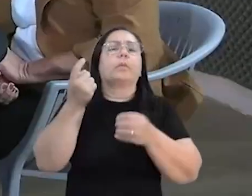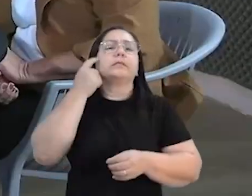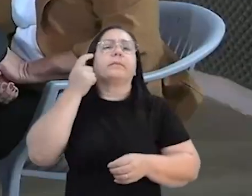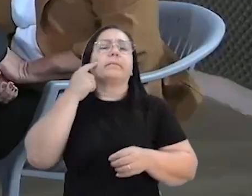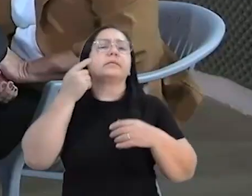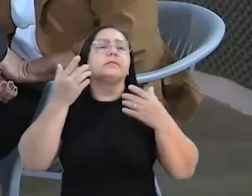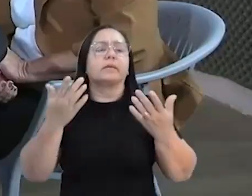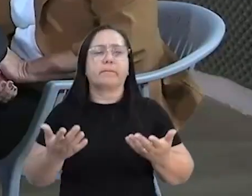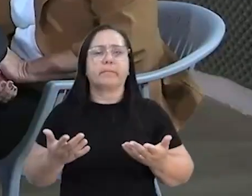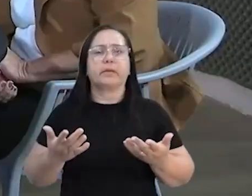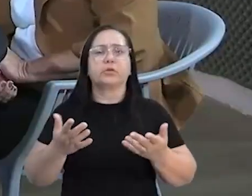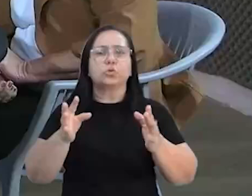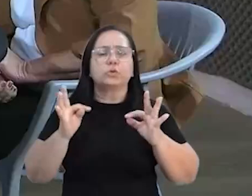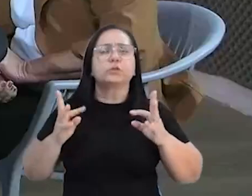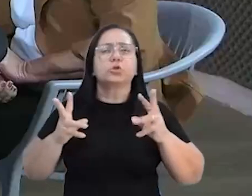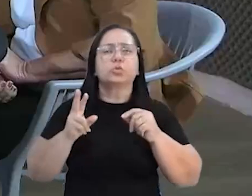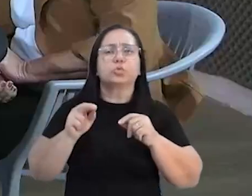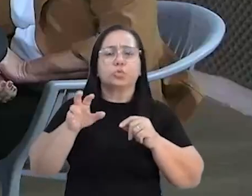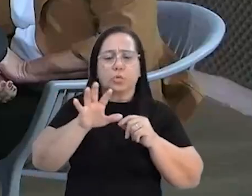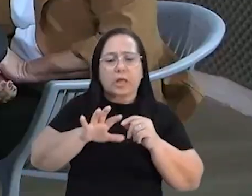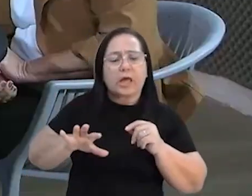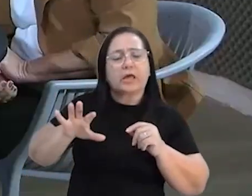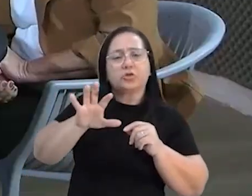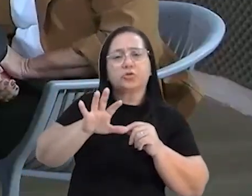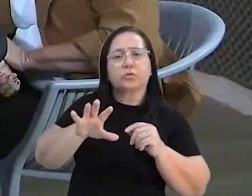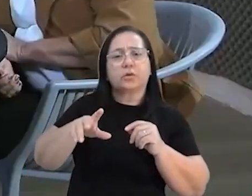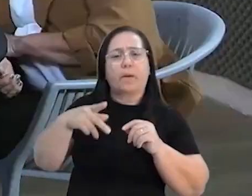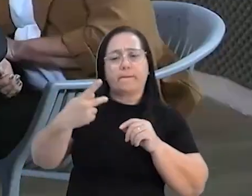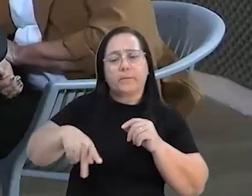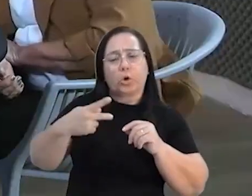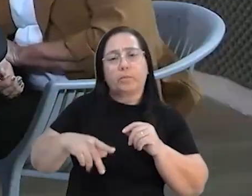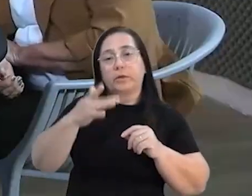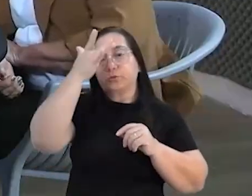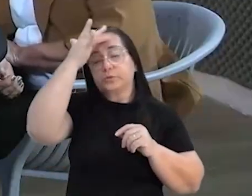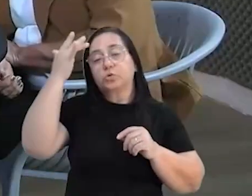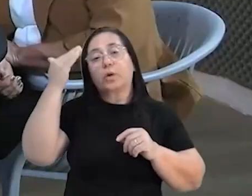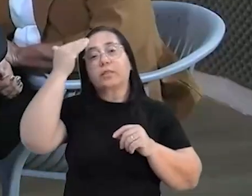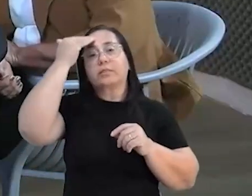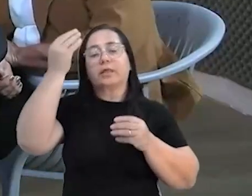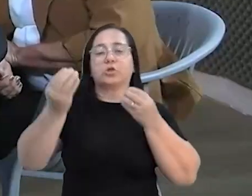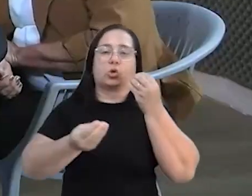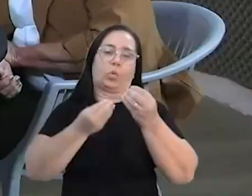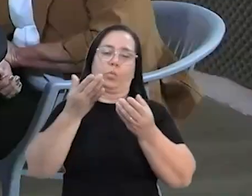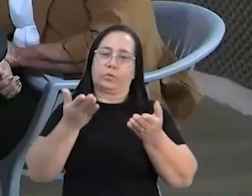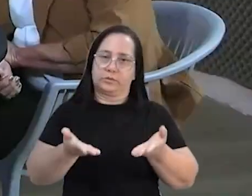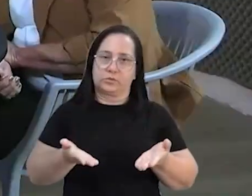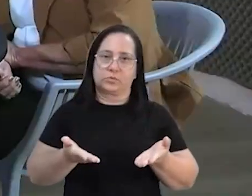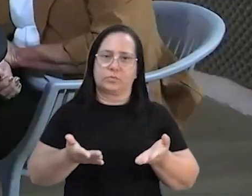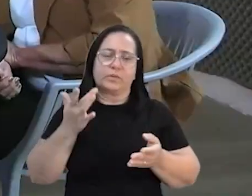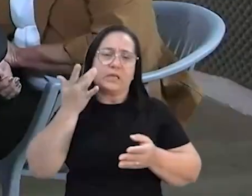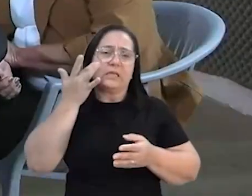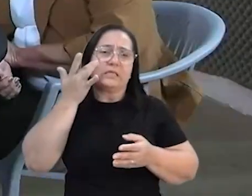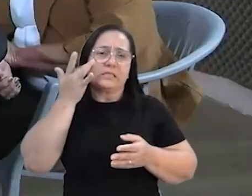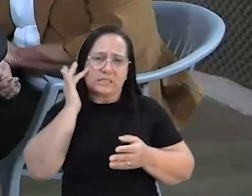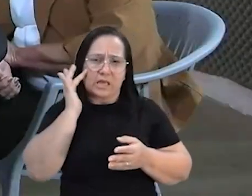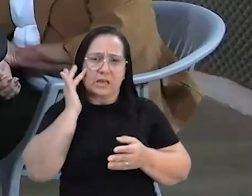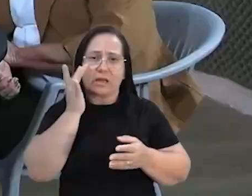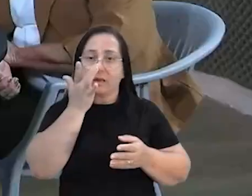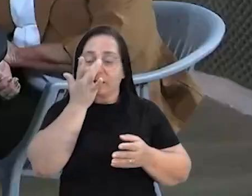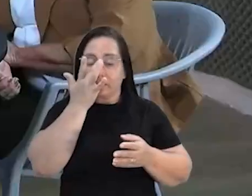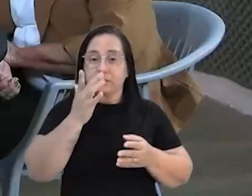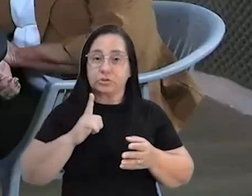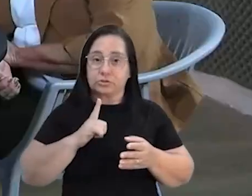pensamento de aquilo que é regional só, né? E que as pessoas entendem como sendo tudo isso? Será que isso está se